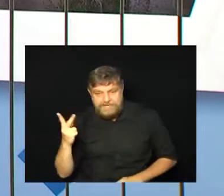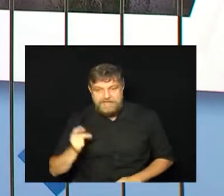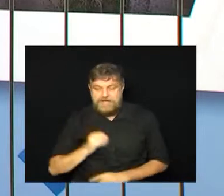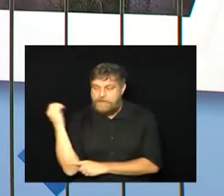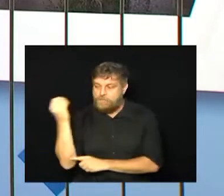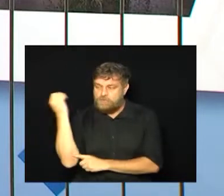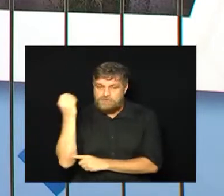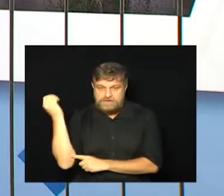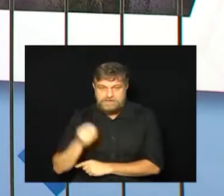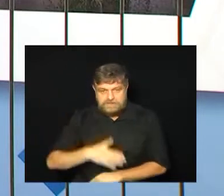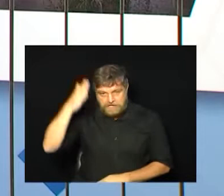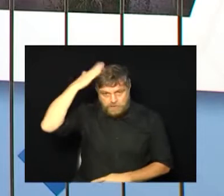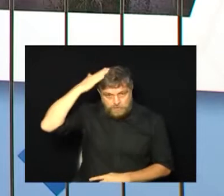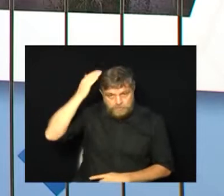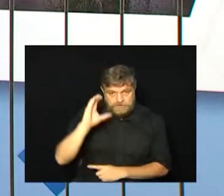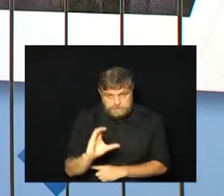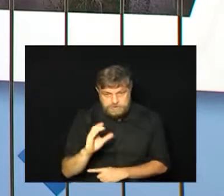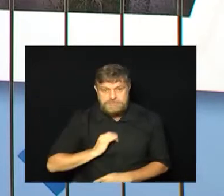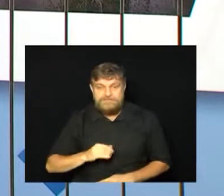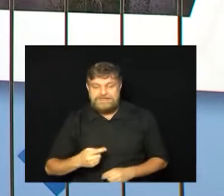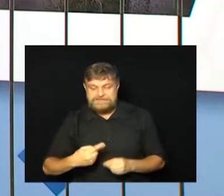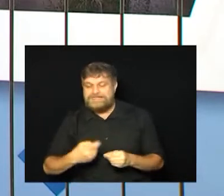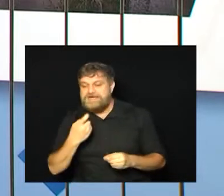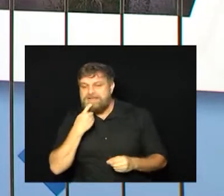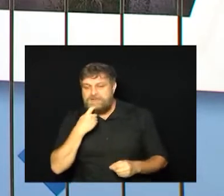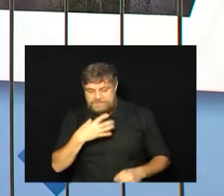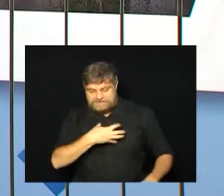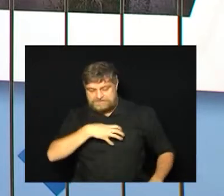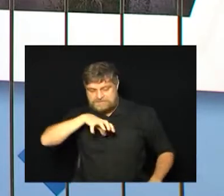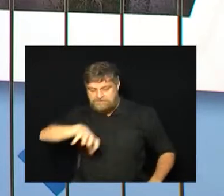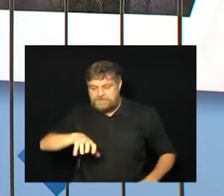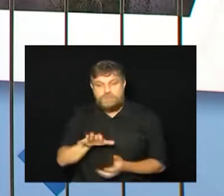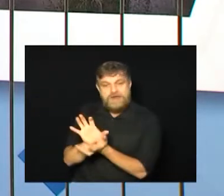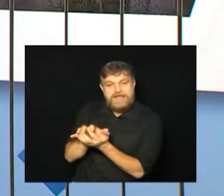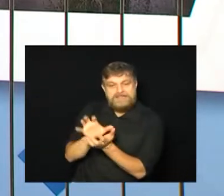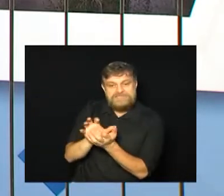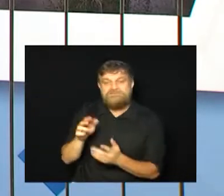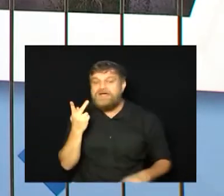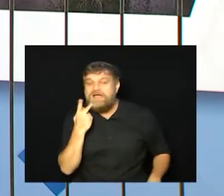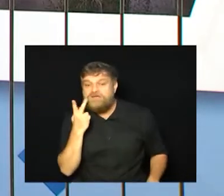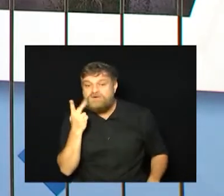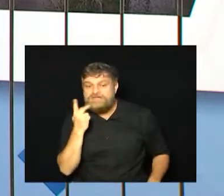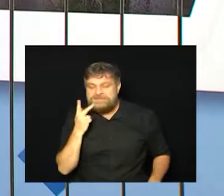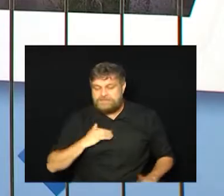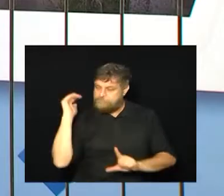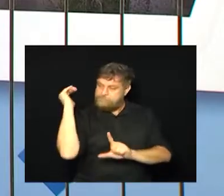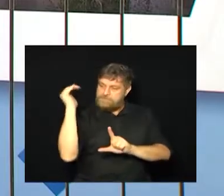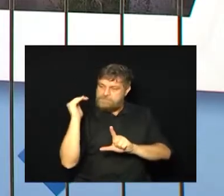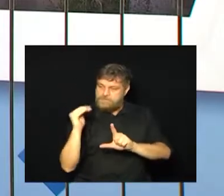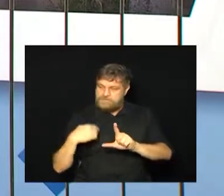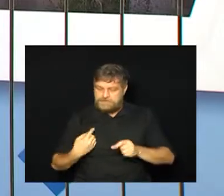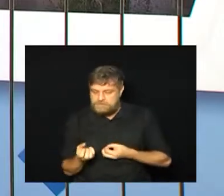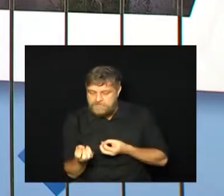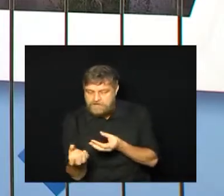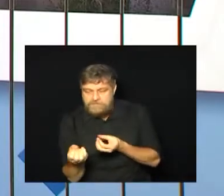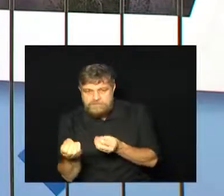Curitiba, Campinas, Salvador, Recife e Fortaleza, né? Dados aí bastante interessantes que a gente vai continuar falando aí